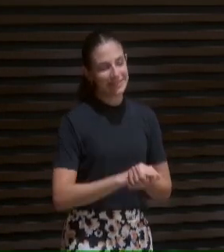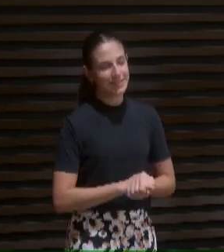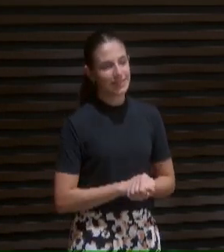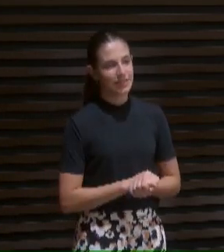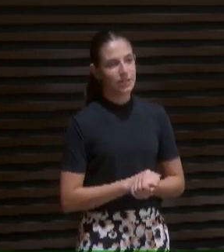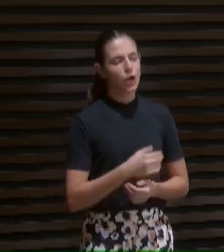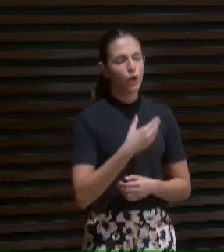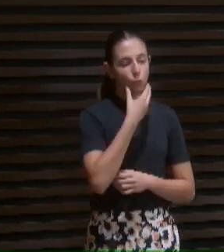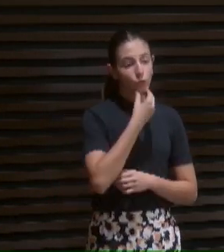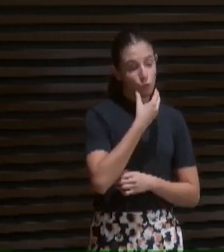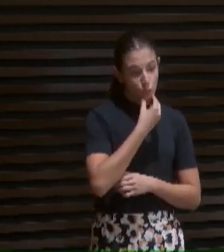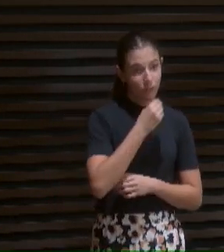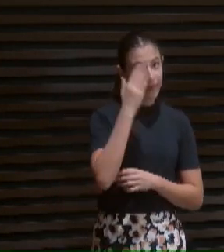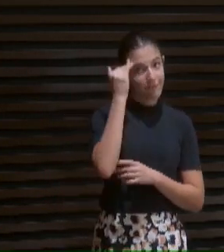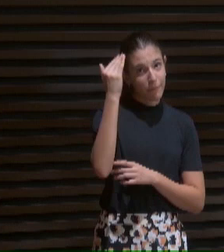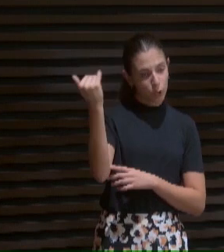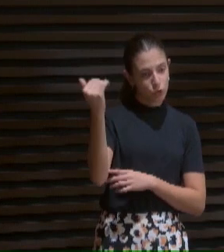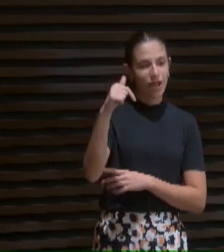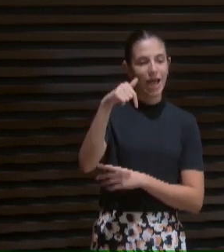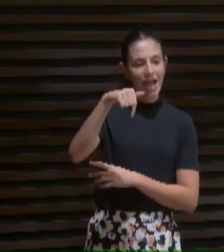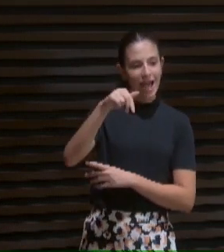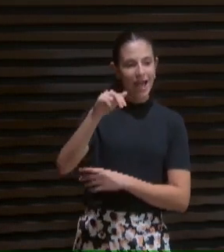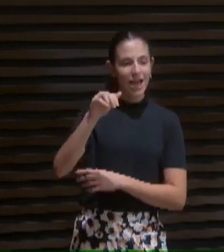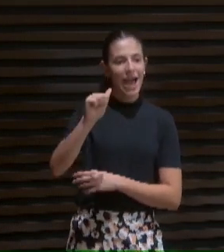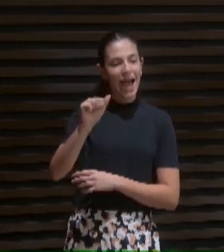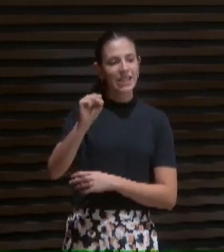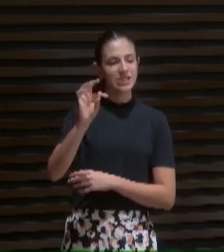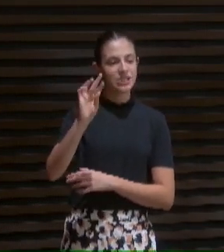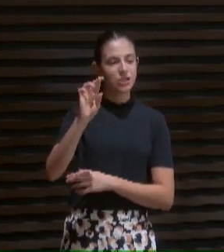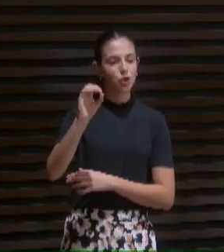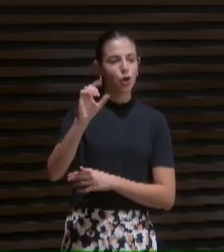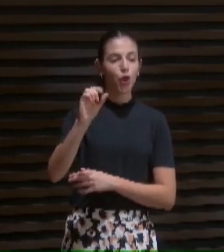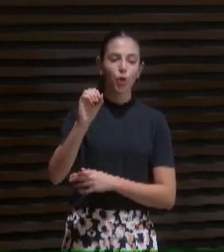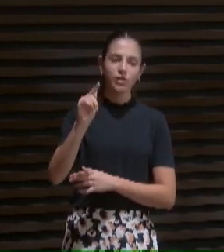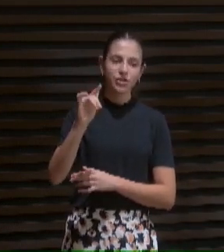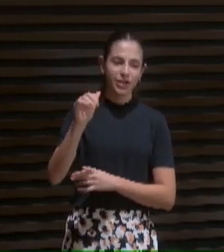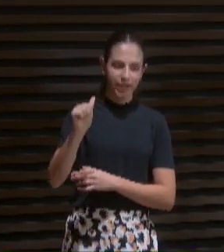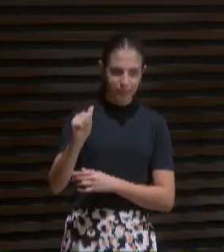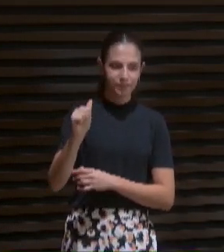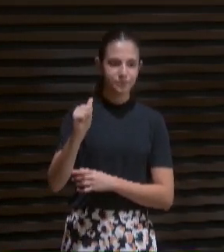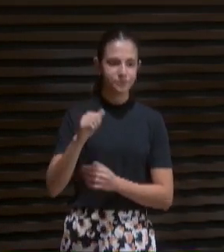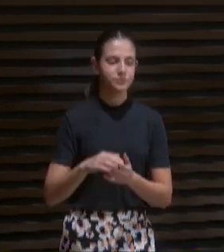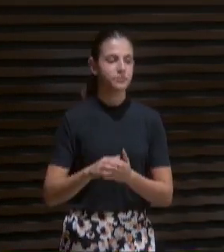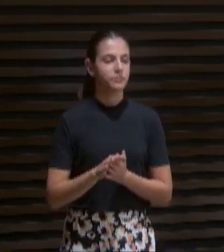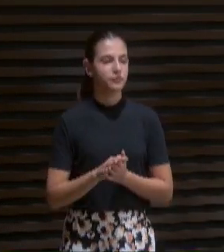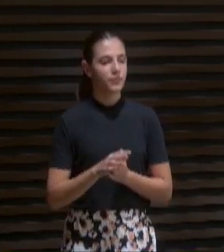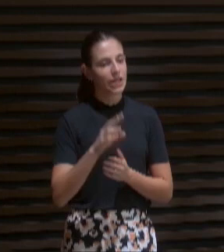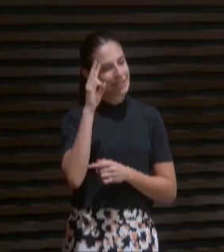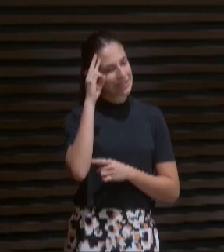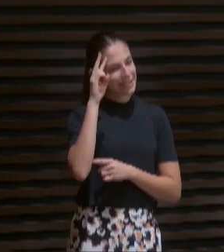muito famoso na alquimia, na astrologia e na liturgia da